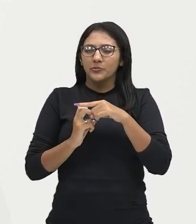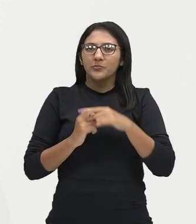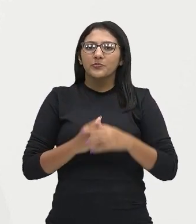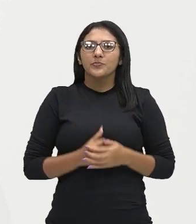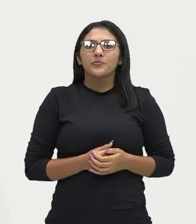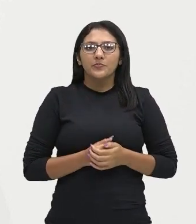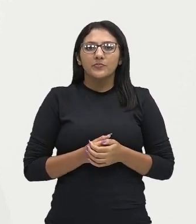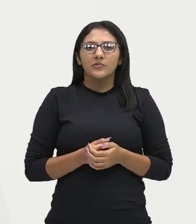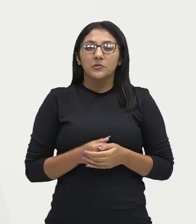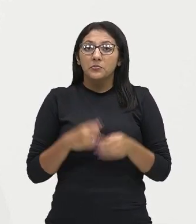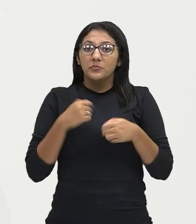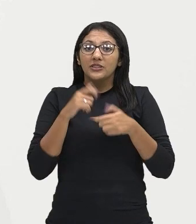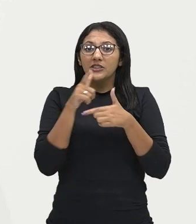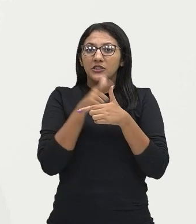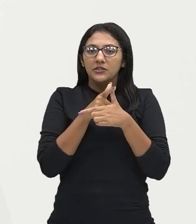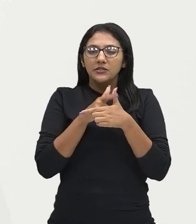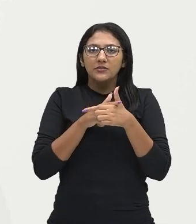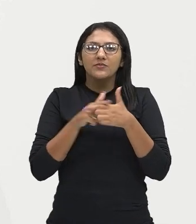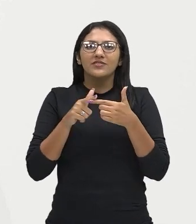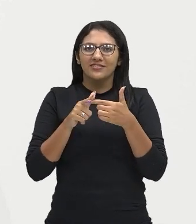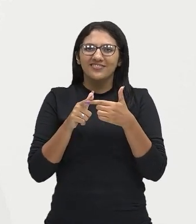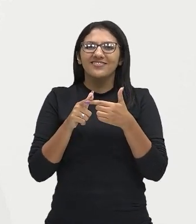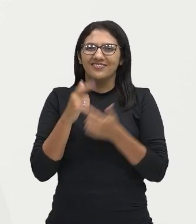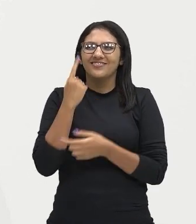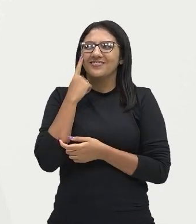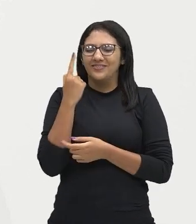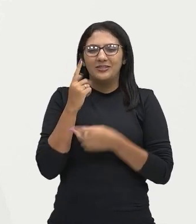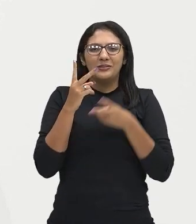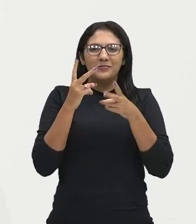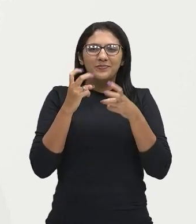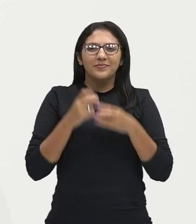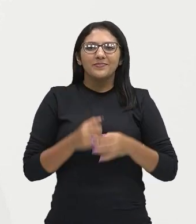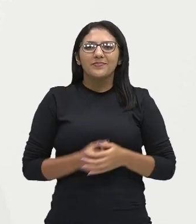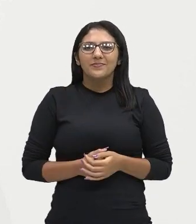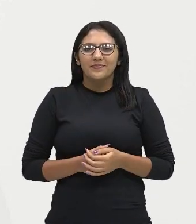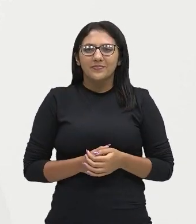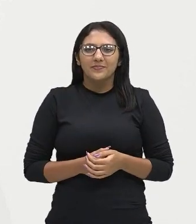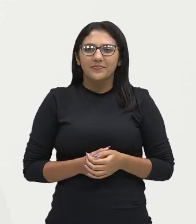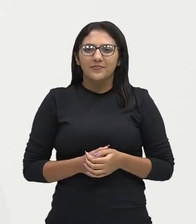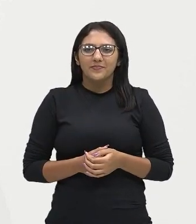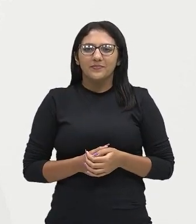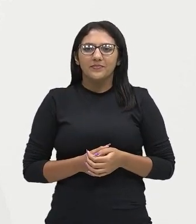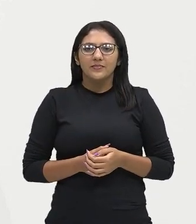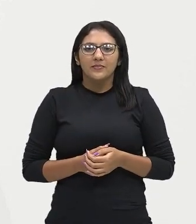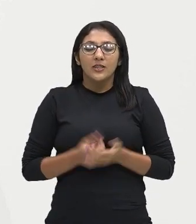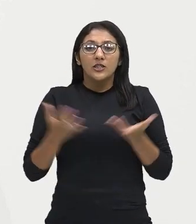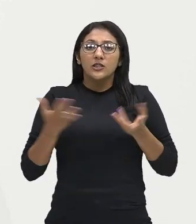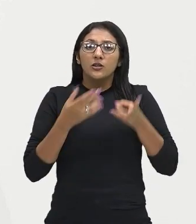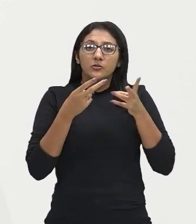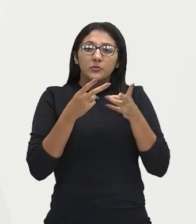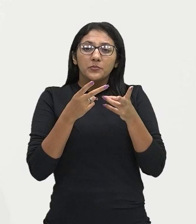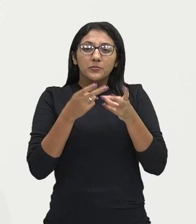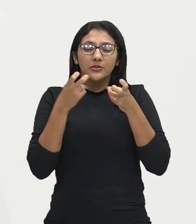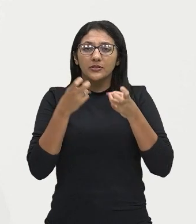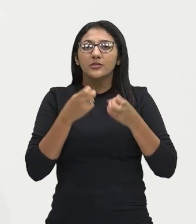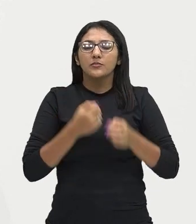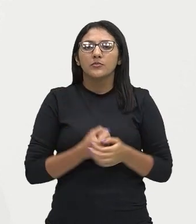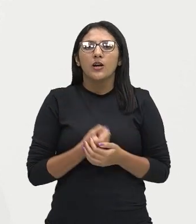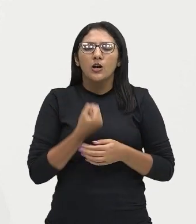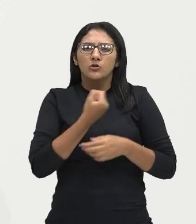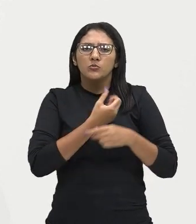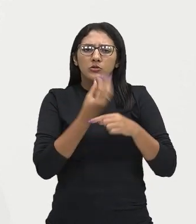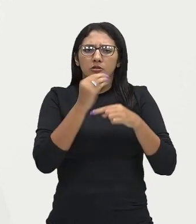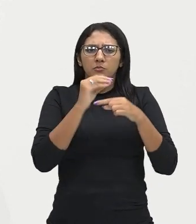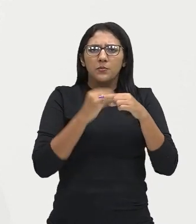nós queremos dividir essa fração, tá legal? E aí observa o seguinte, a fração